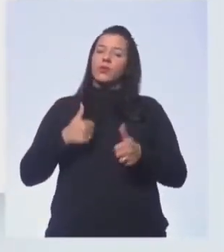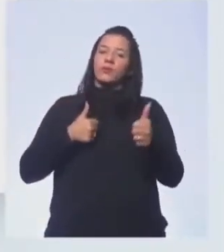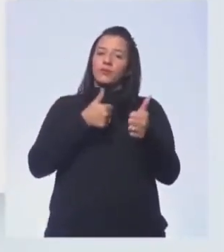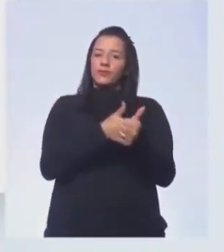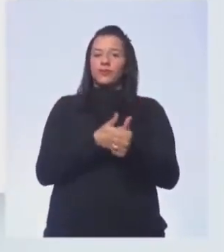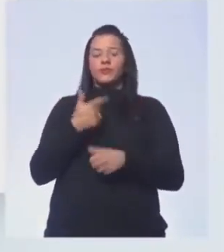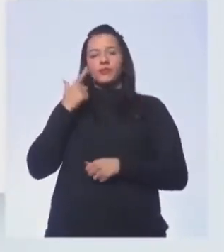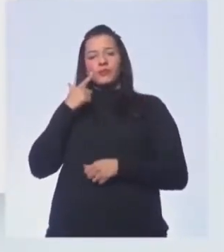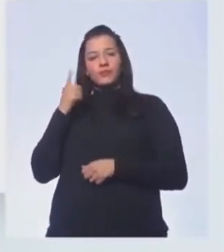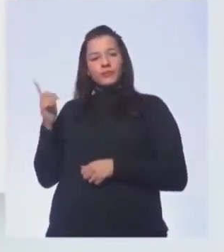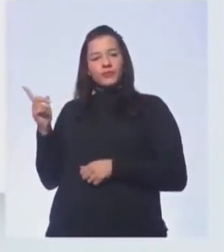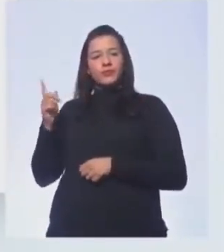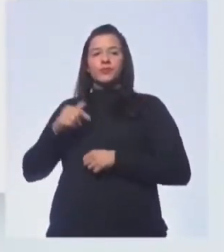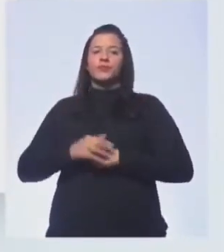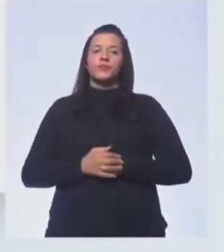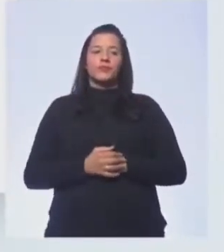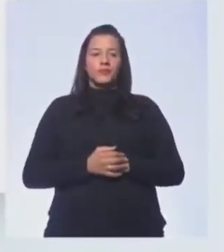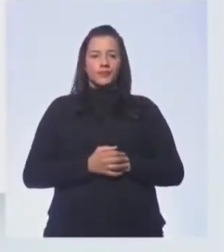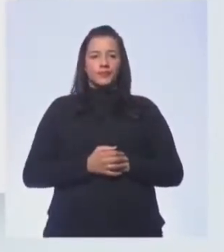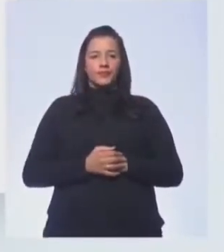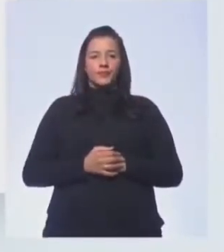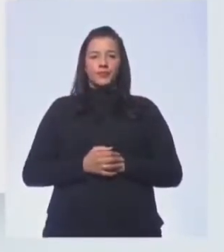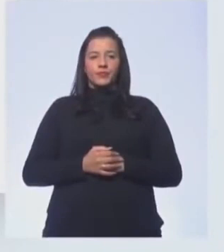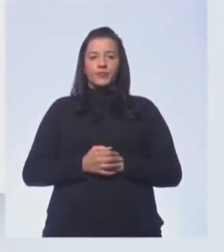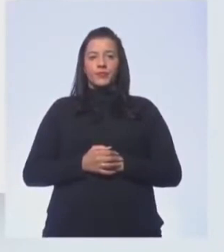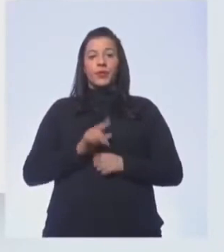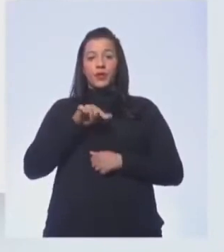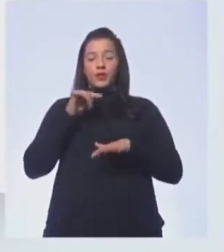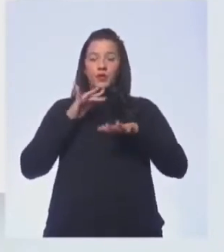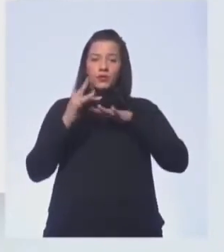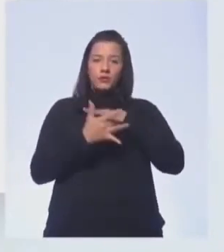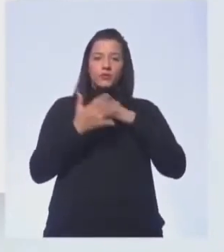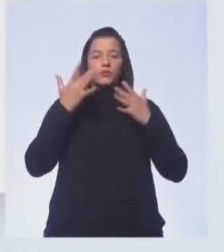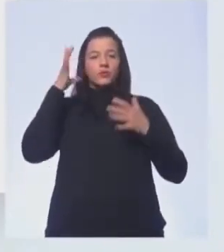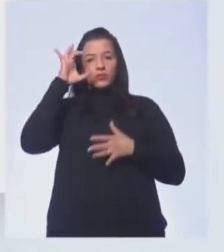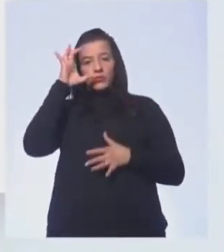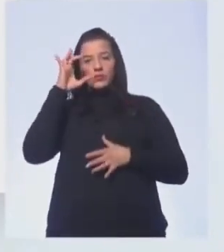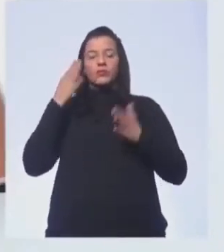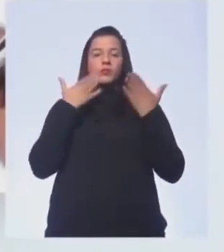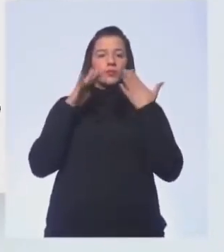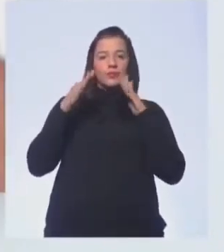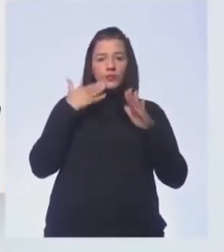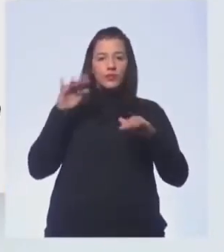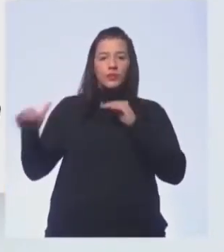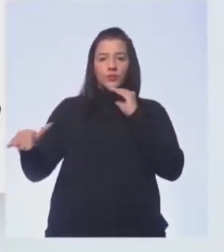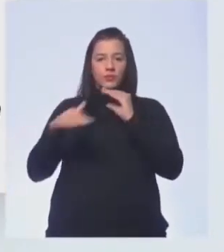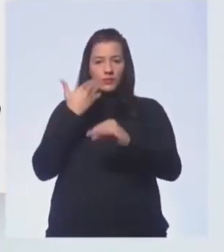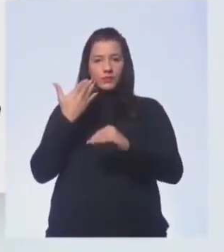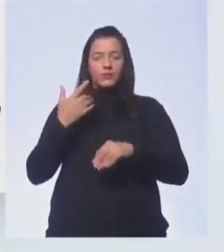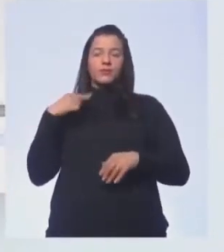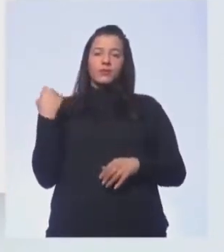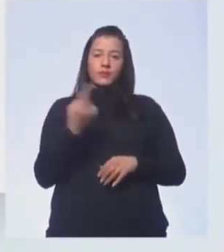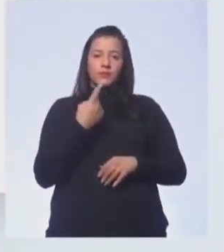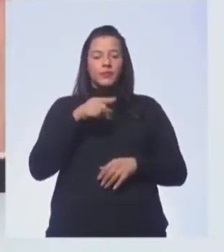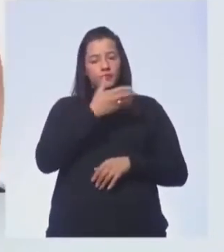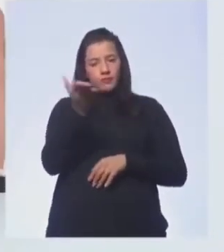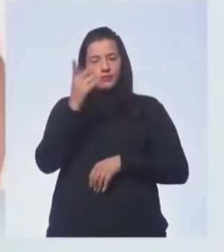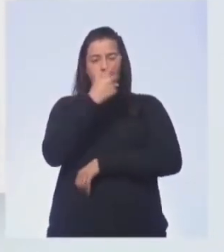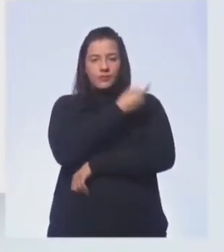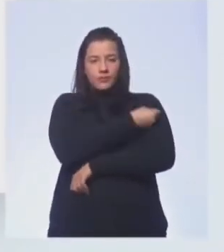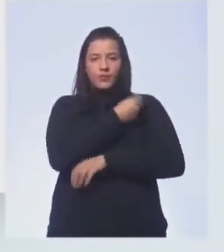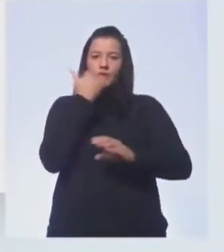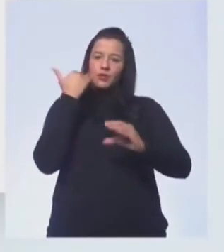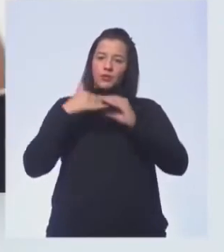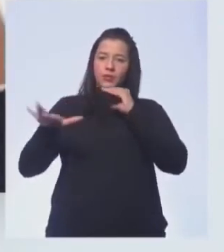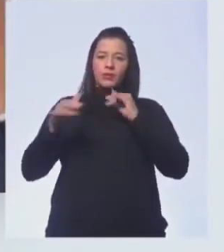União Pró-Vacina ou UP Vacina no Facebook, Instagram e Twitter e nos mandar uma mensagem. Vacine-se e